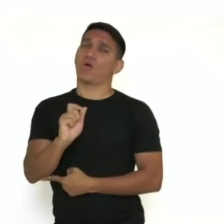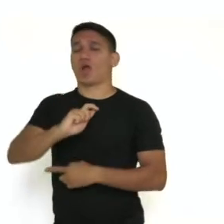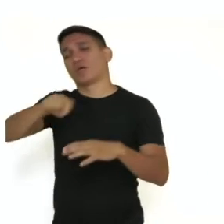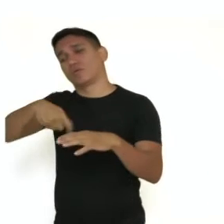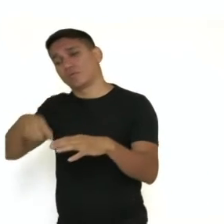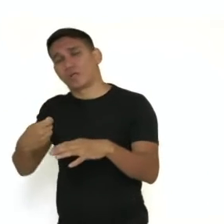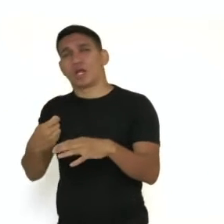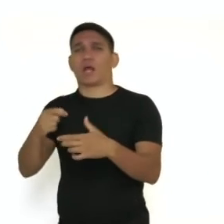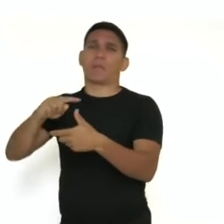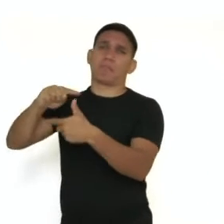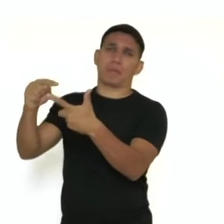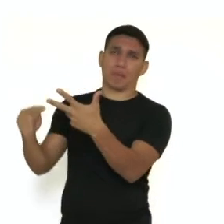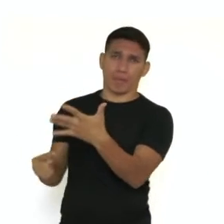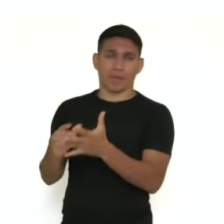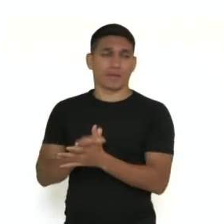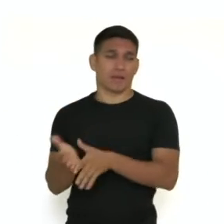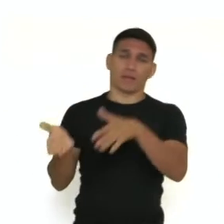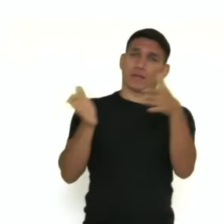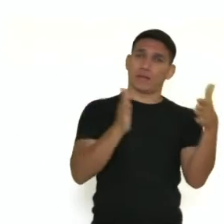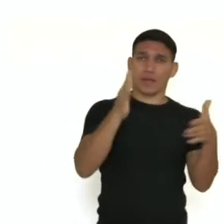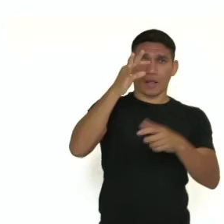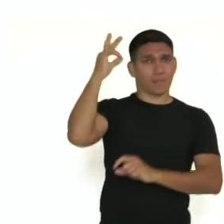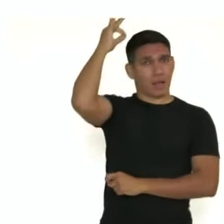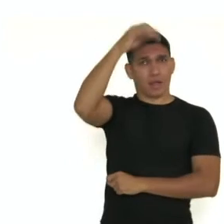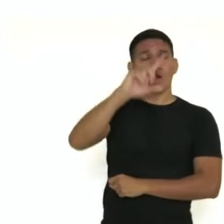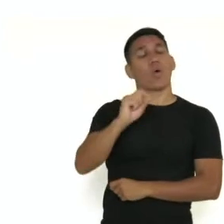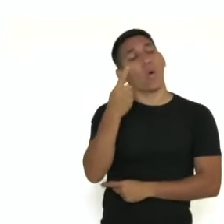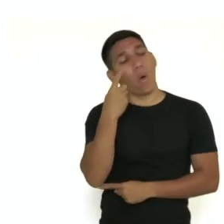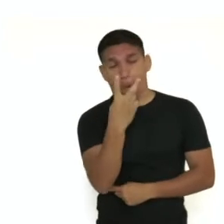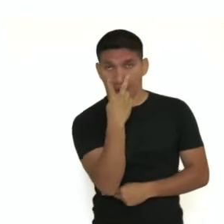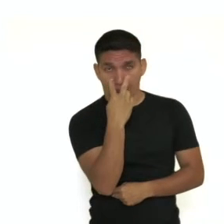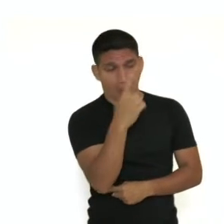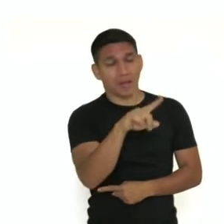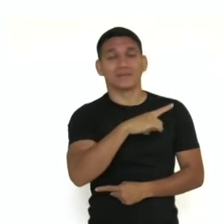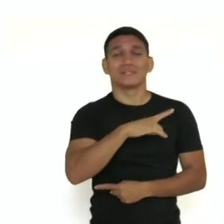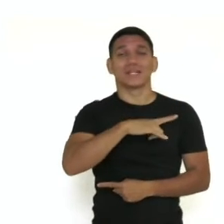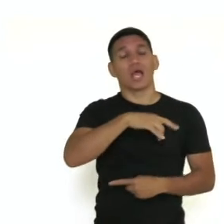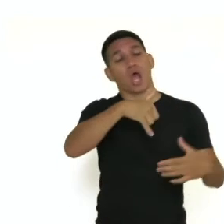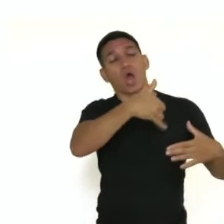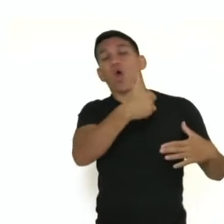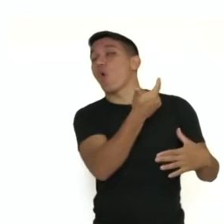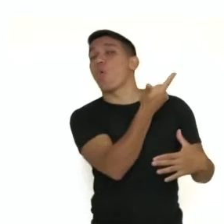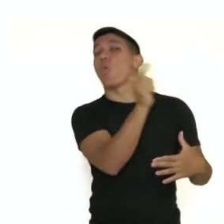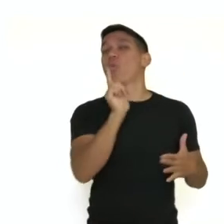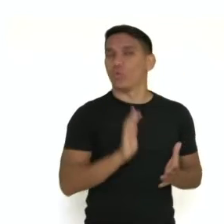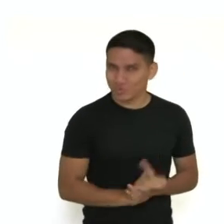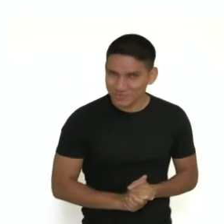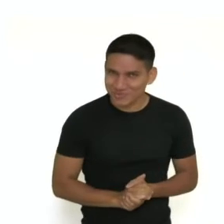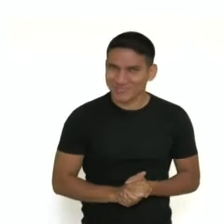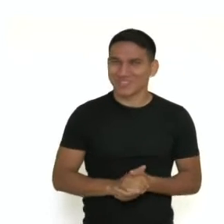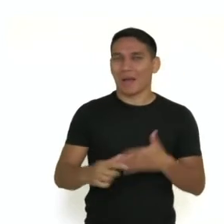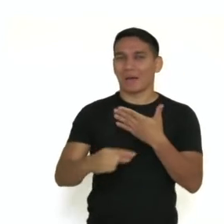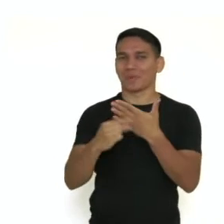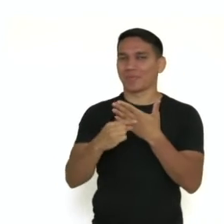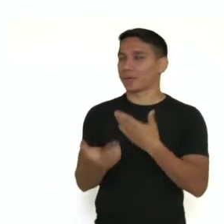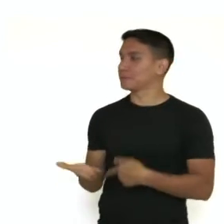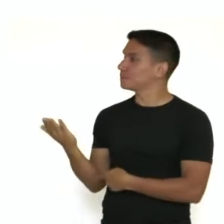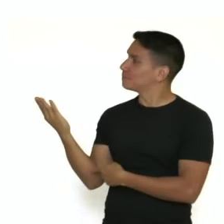Espírito Santo, óleo de urucum e caldo de peixe bem temperado. Foi escrita por Flávia Esquioche no